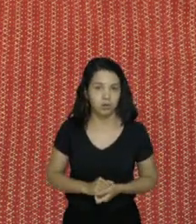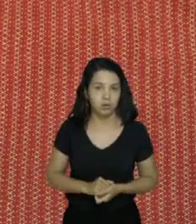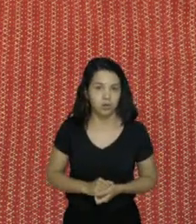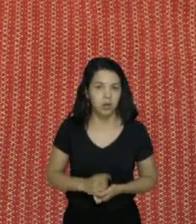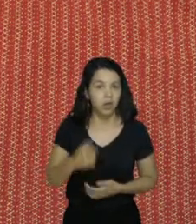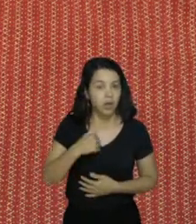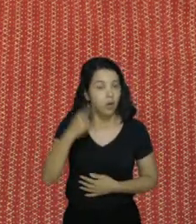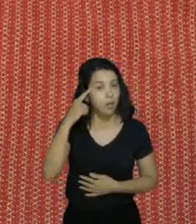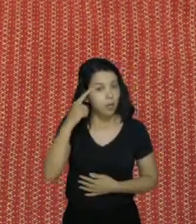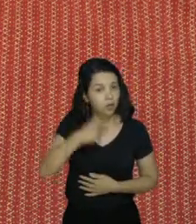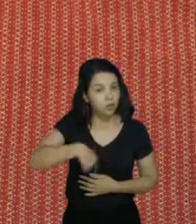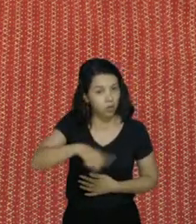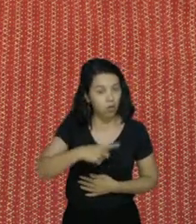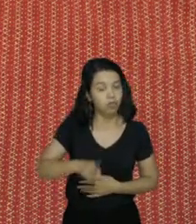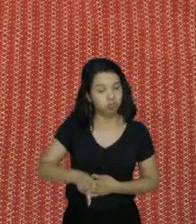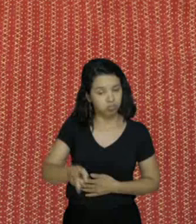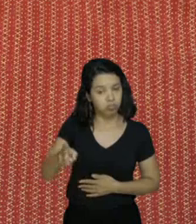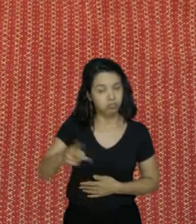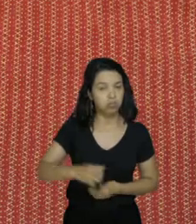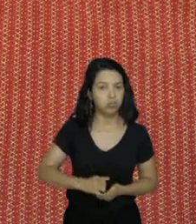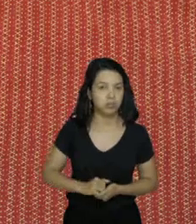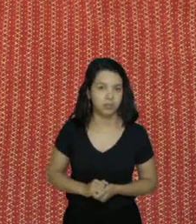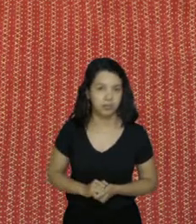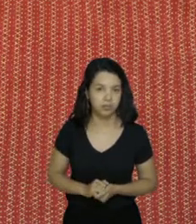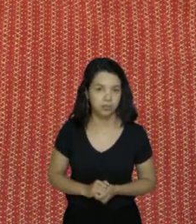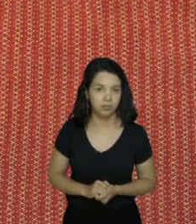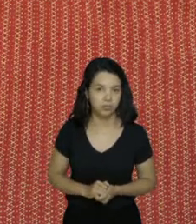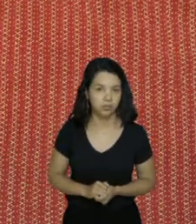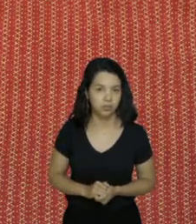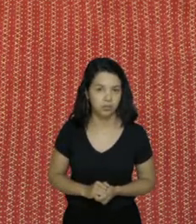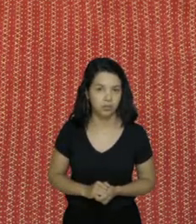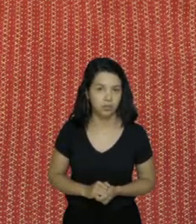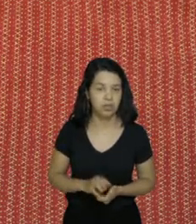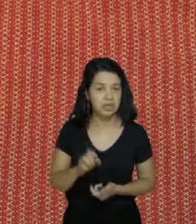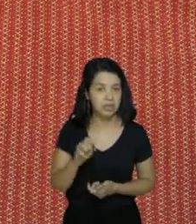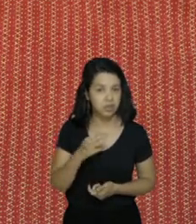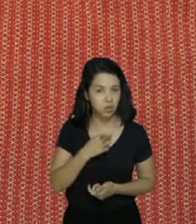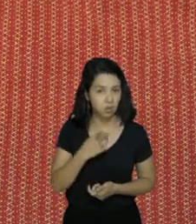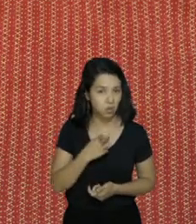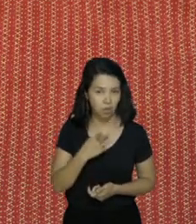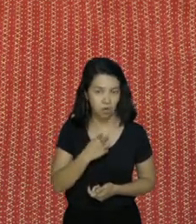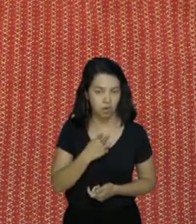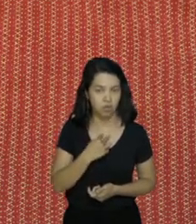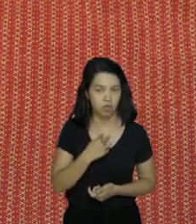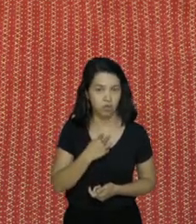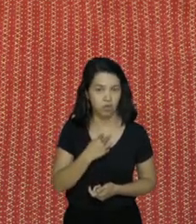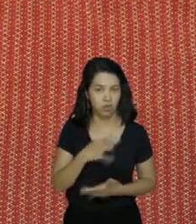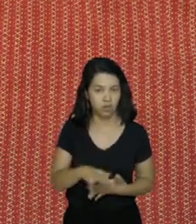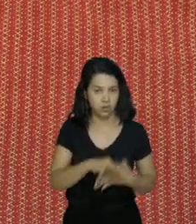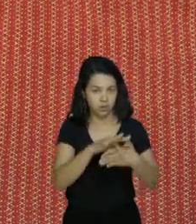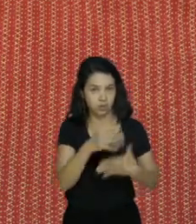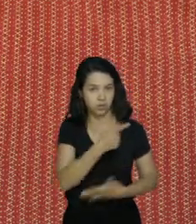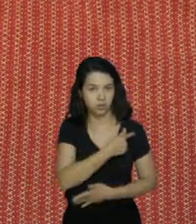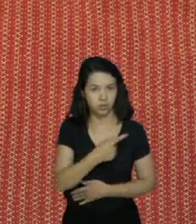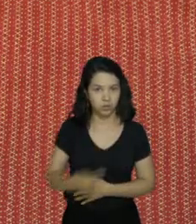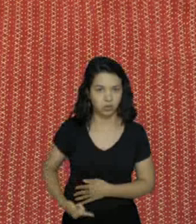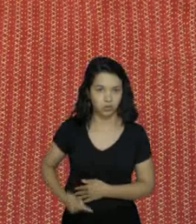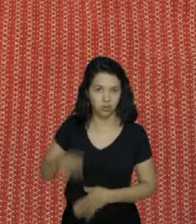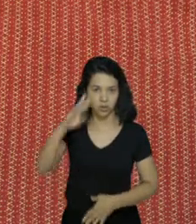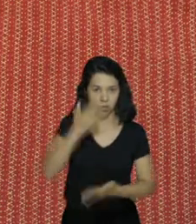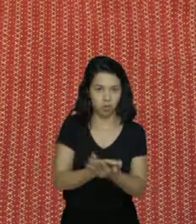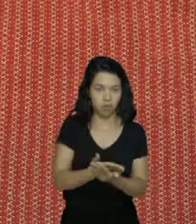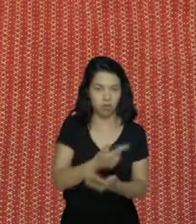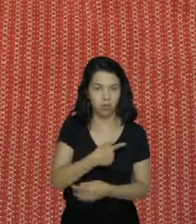que poderíamos dar sequência. Agora, também não podemos deixar aqui ao líder do governo de não confiar no governo.